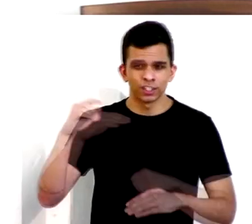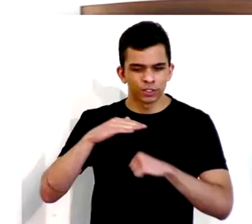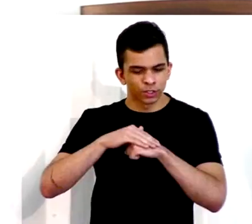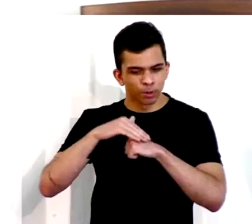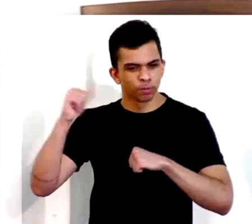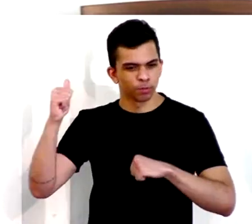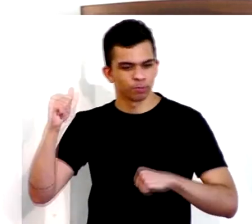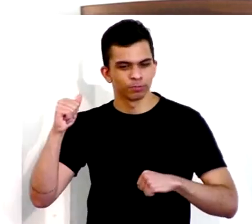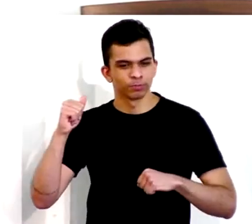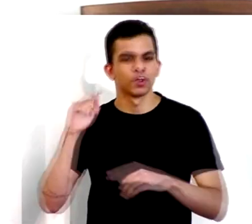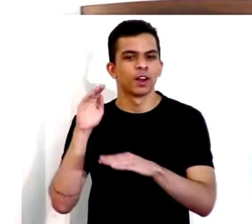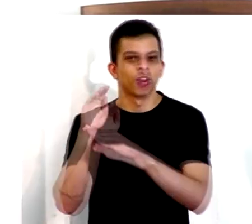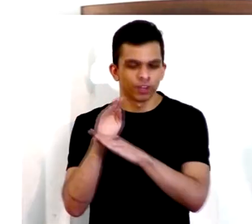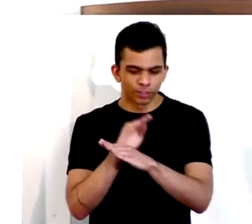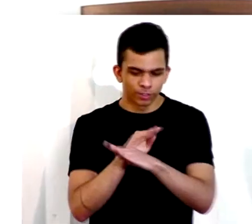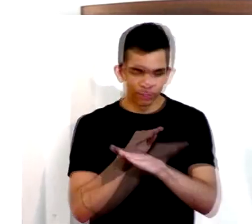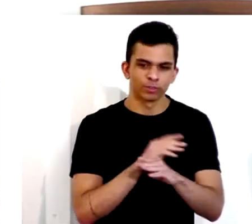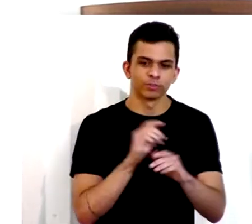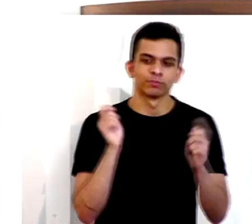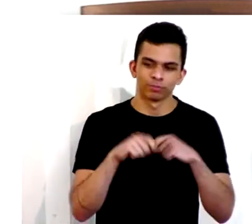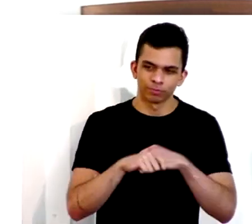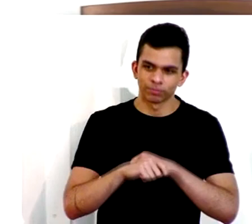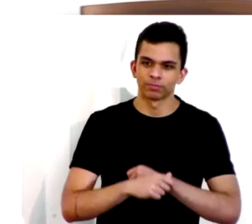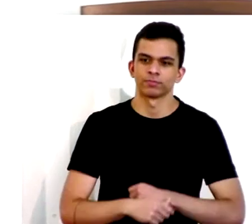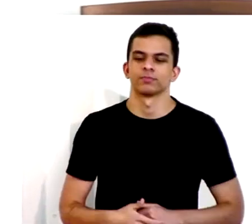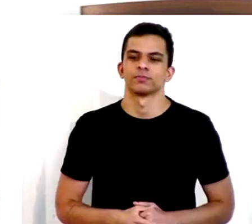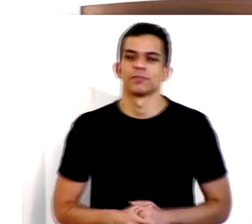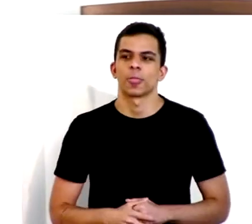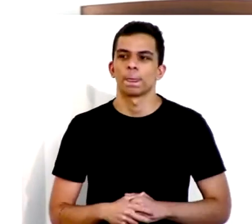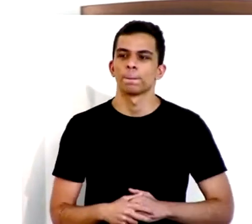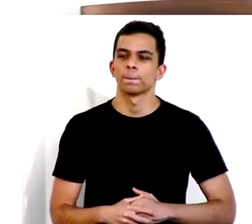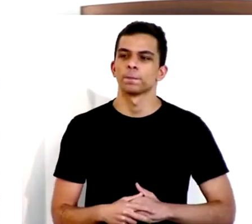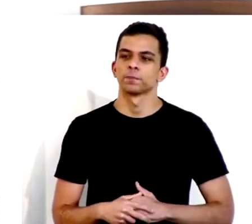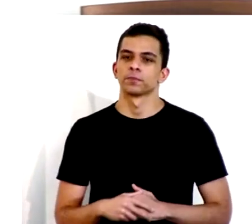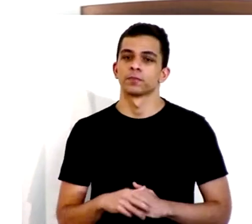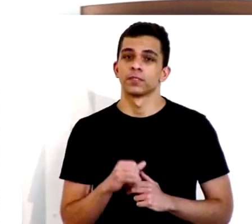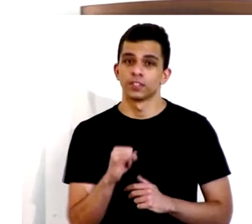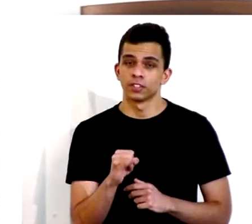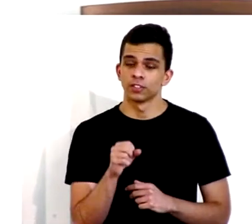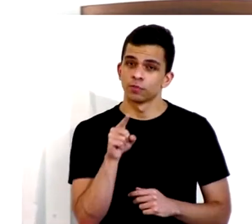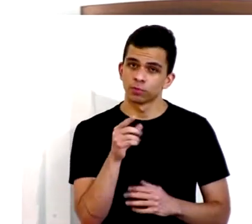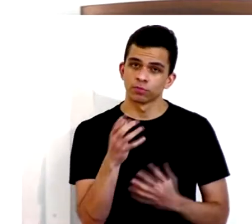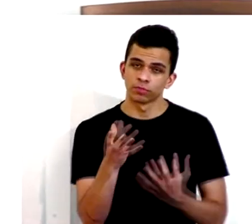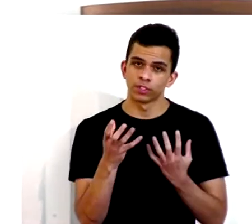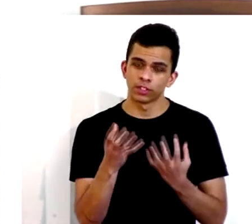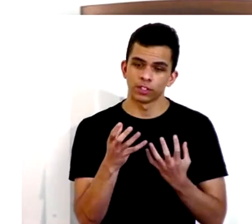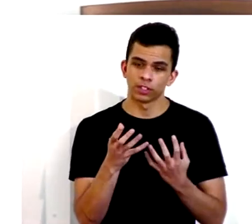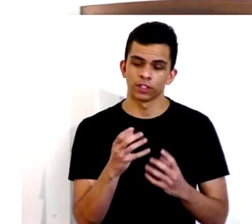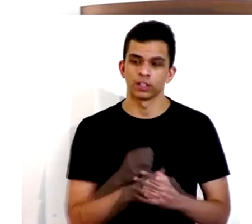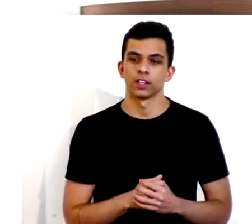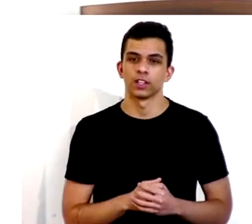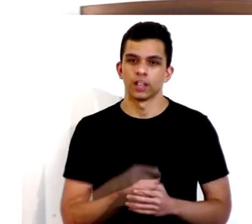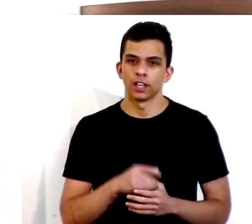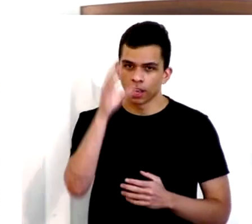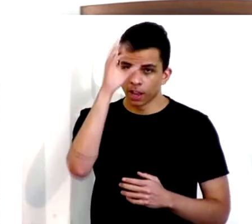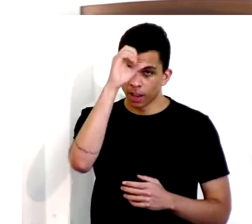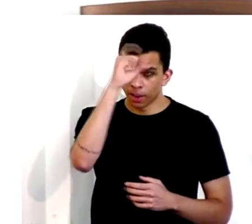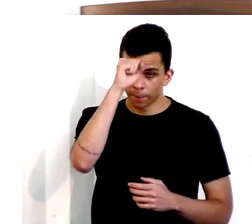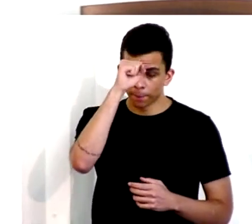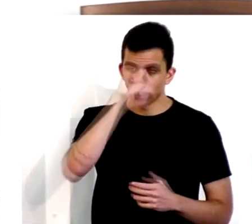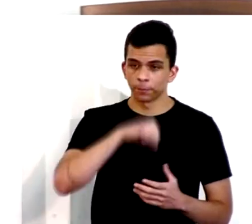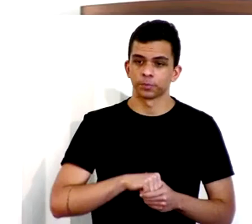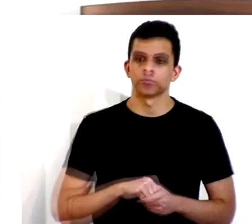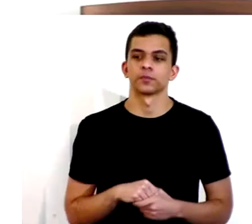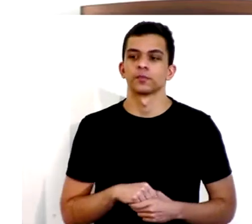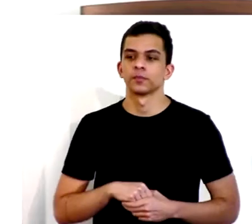aqui, envia-me a mim. Se você quer ser discipulado, procure o presbítero